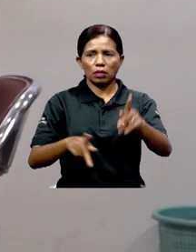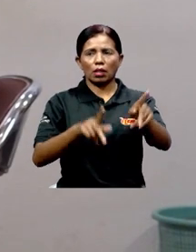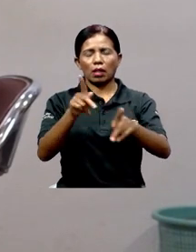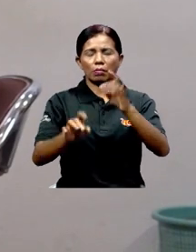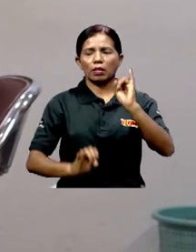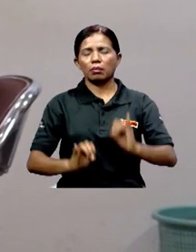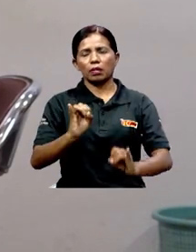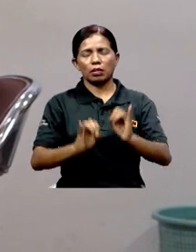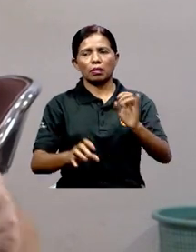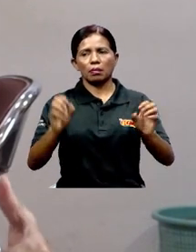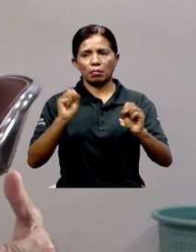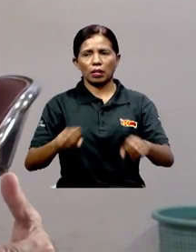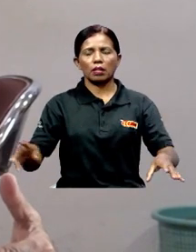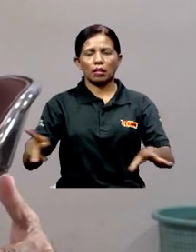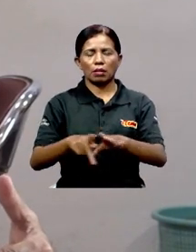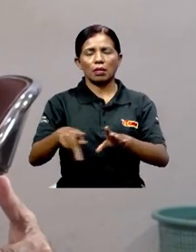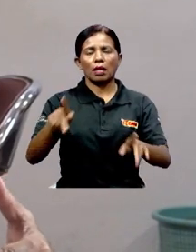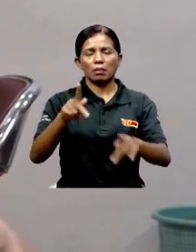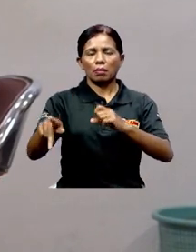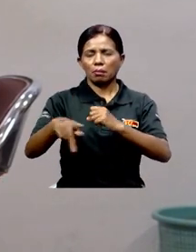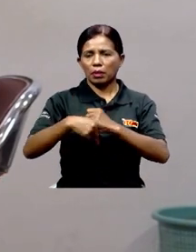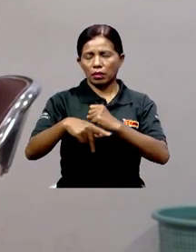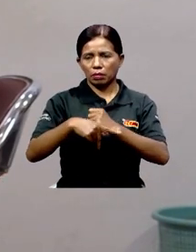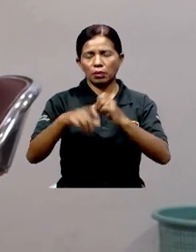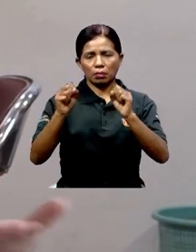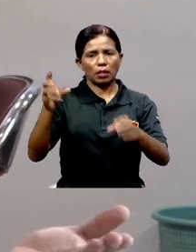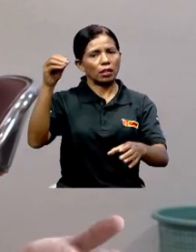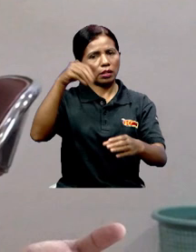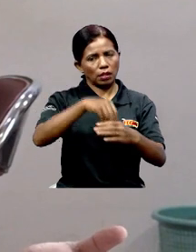Beltama, é uma partida de Mos Beltama, é uma neveria de Beltama,